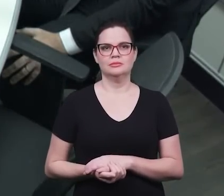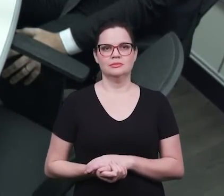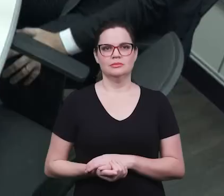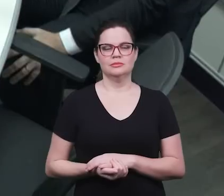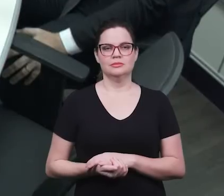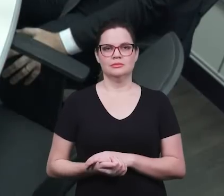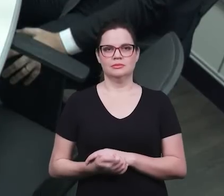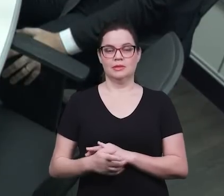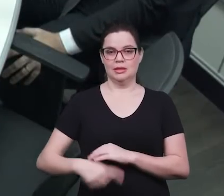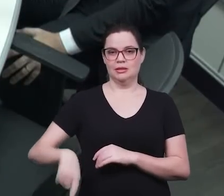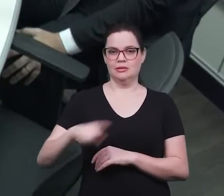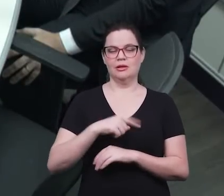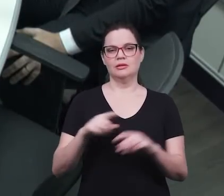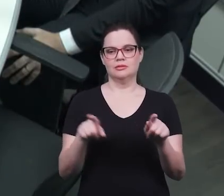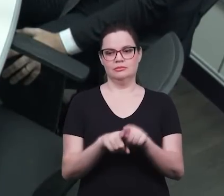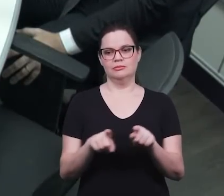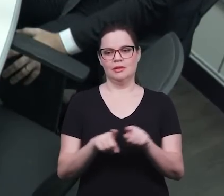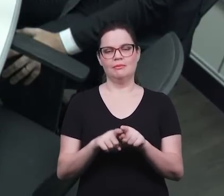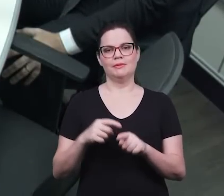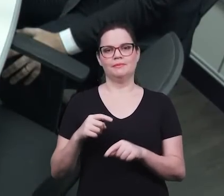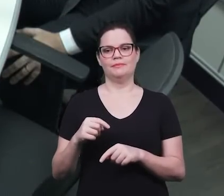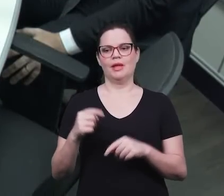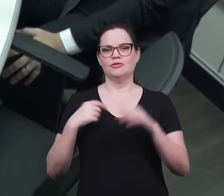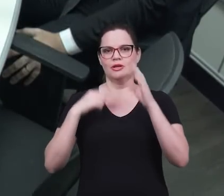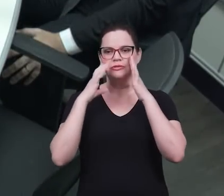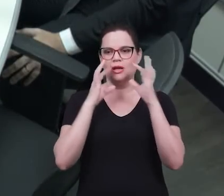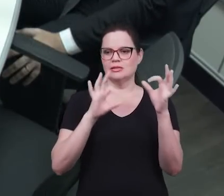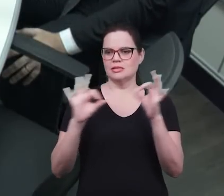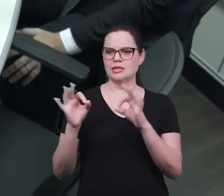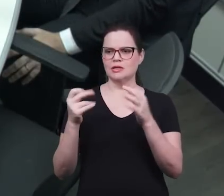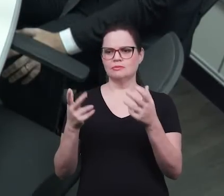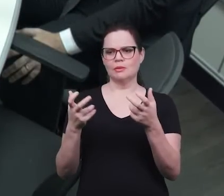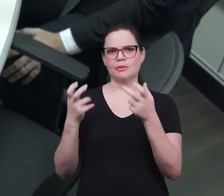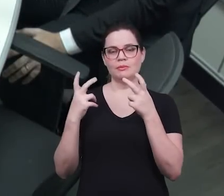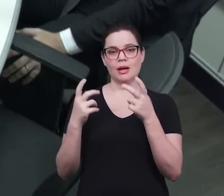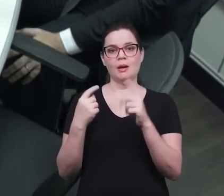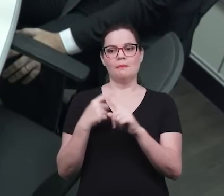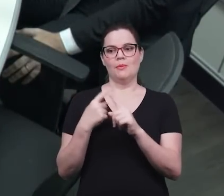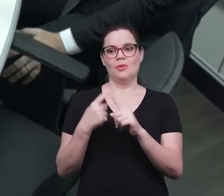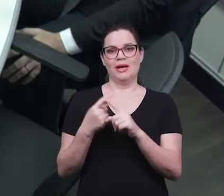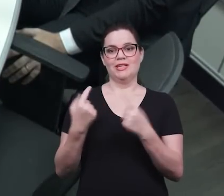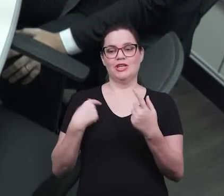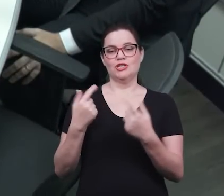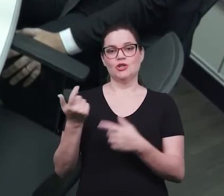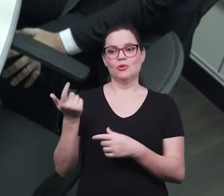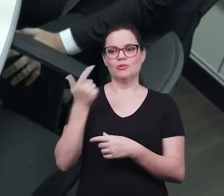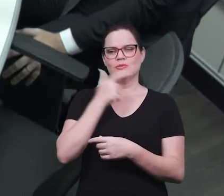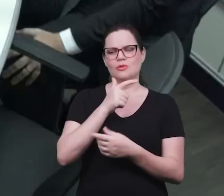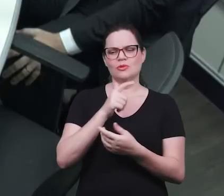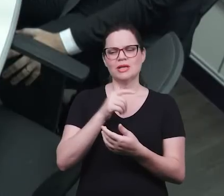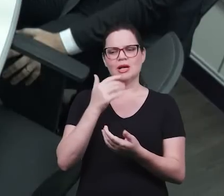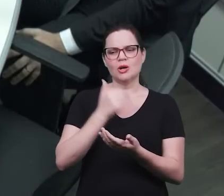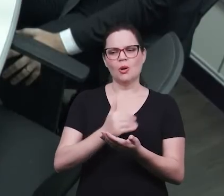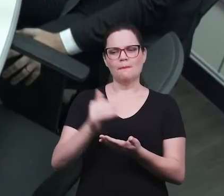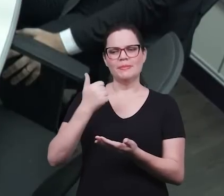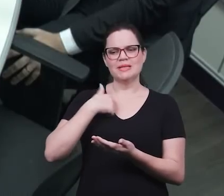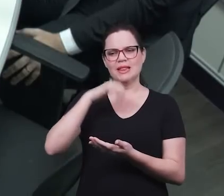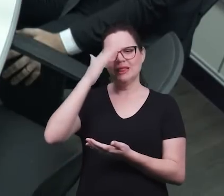a gente se apega a ela na medida em que a gente começa a perceber que está chegando a hora da gente precisar, né?